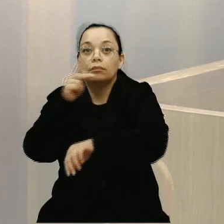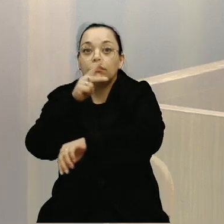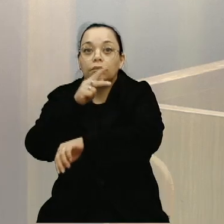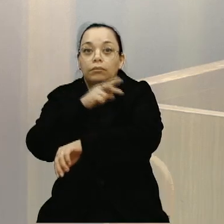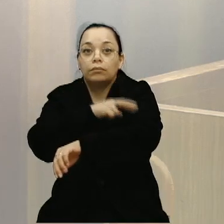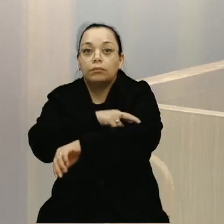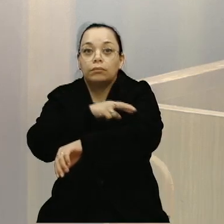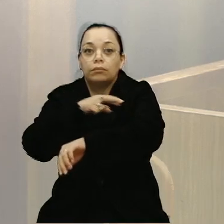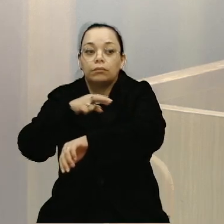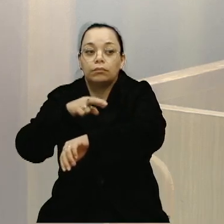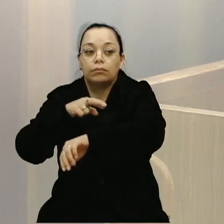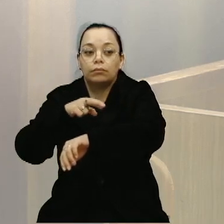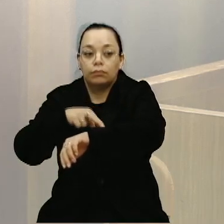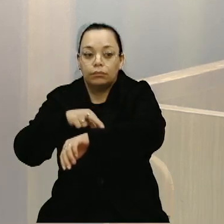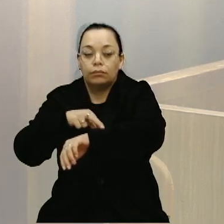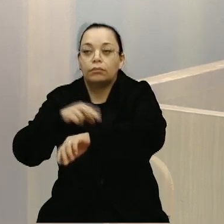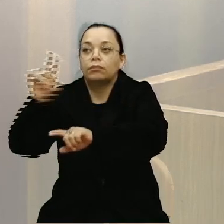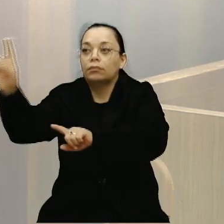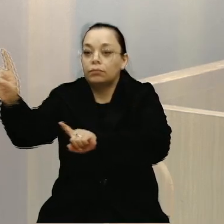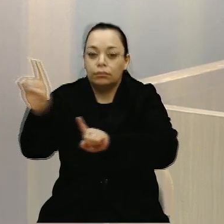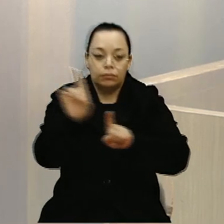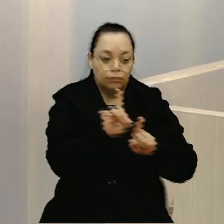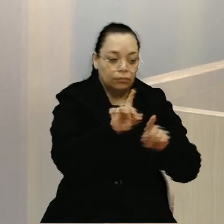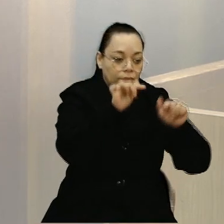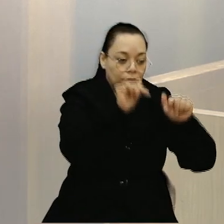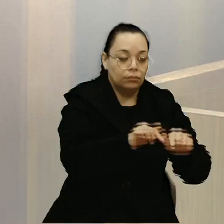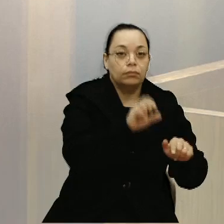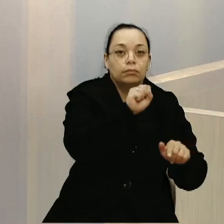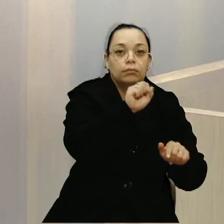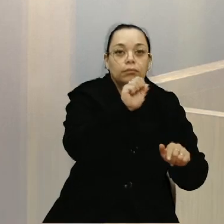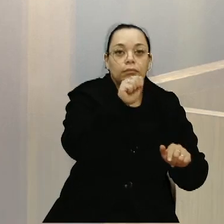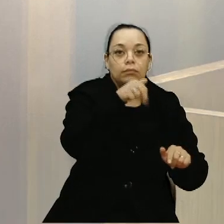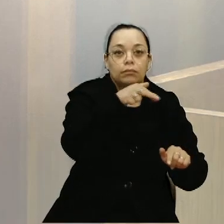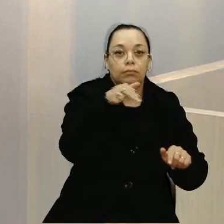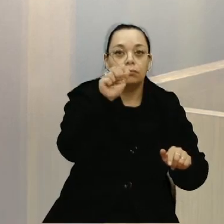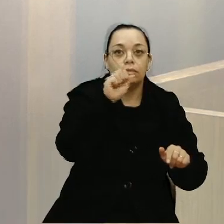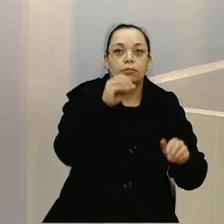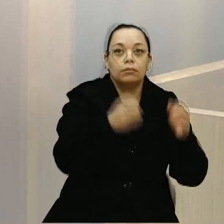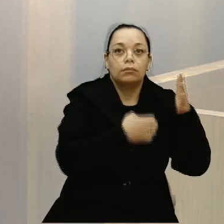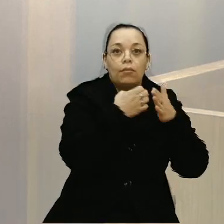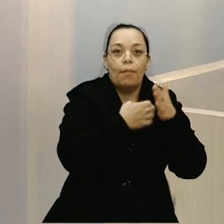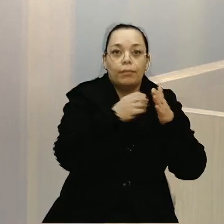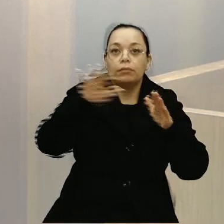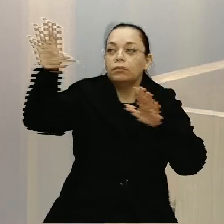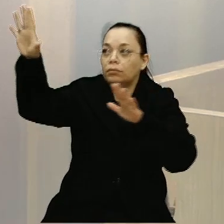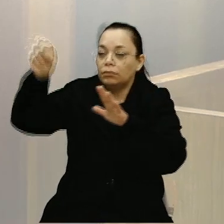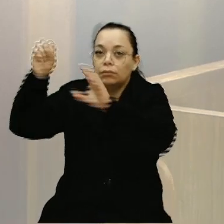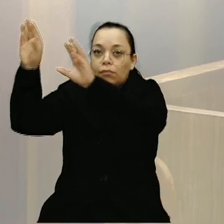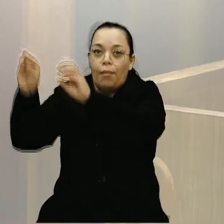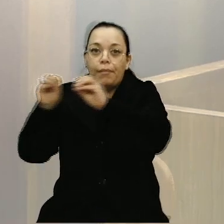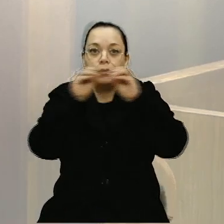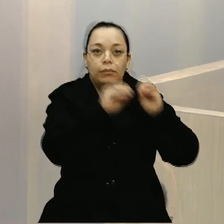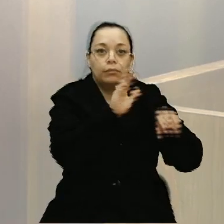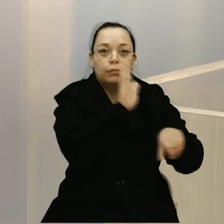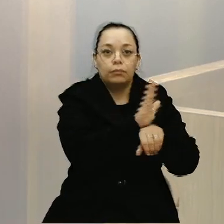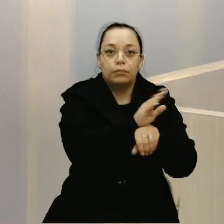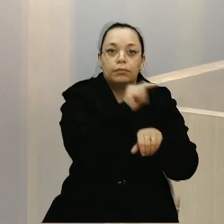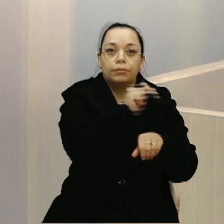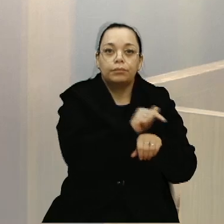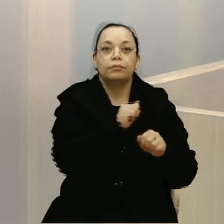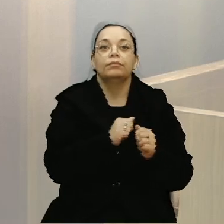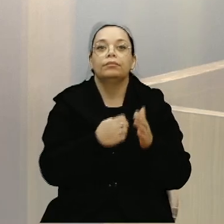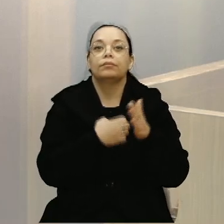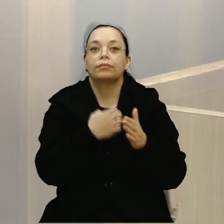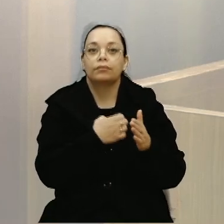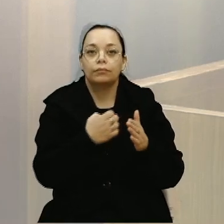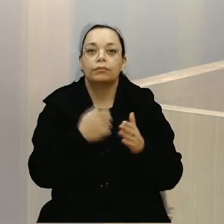bem, 15 famílias estão lá no bairro Serrano, onde uma empresa foi lá buscar eles para poder ajudar. Essa empresa,